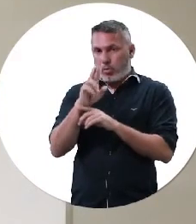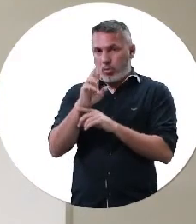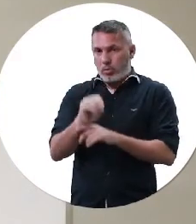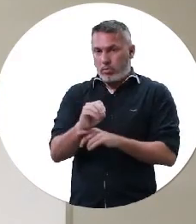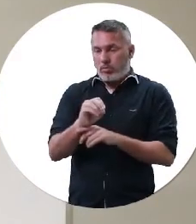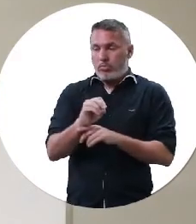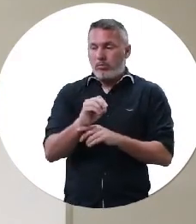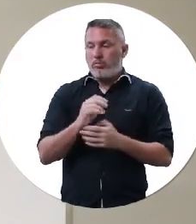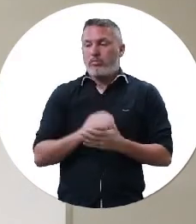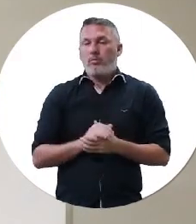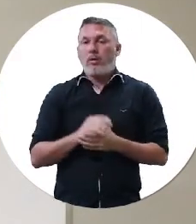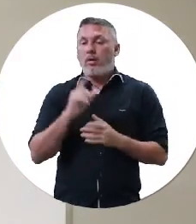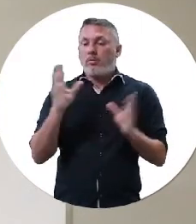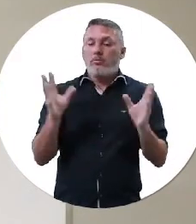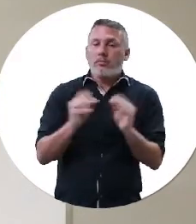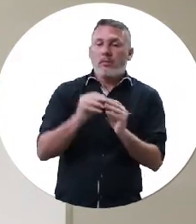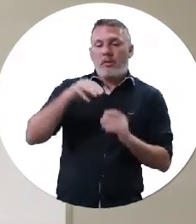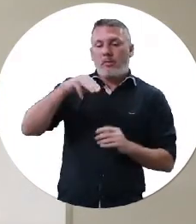metano.